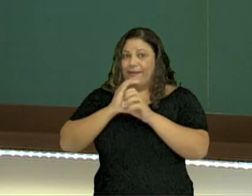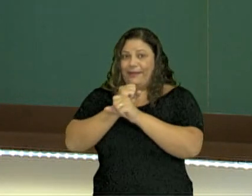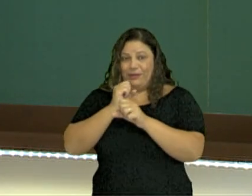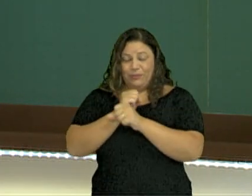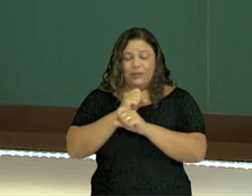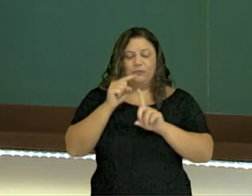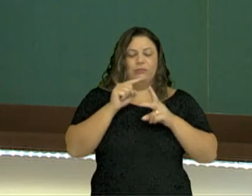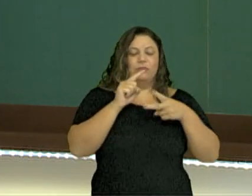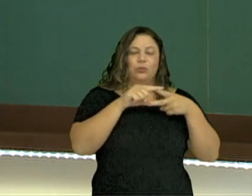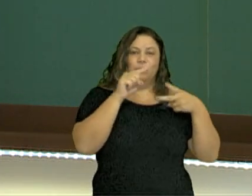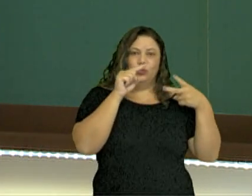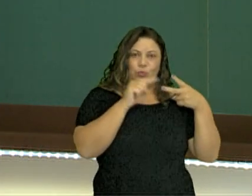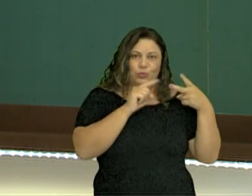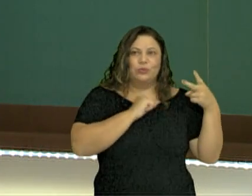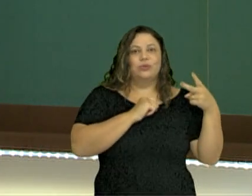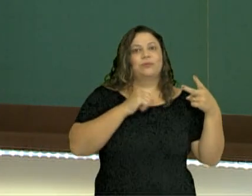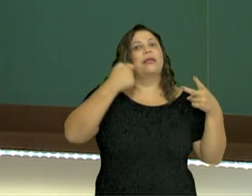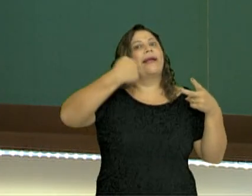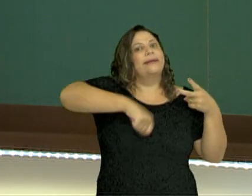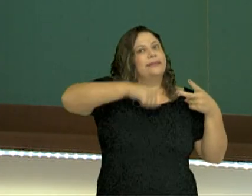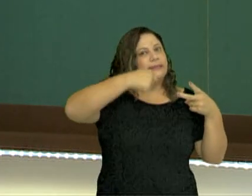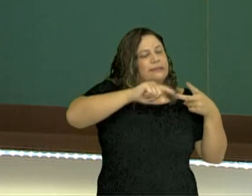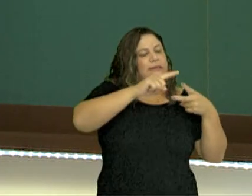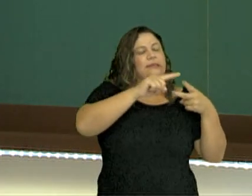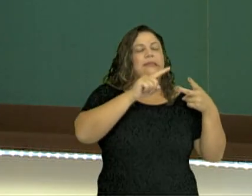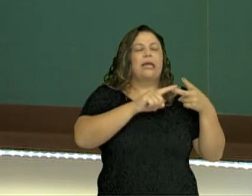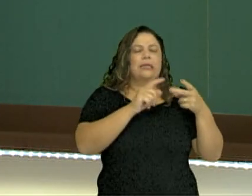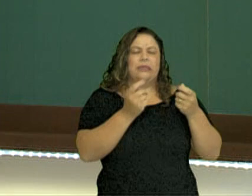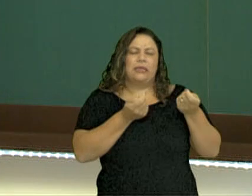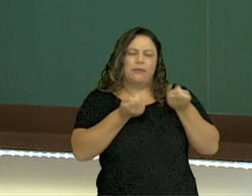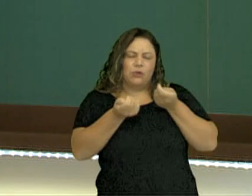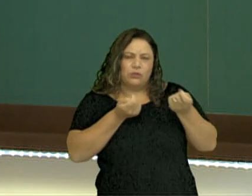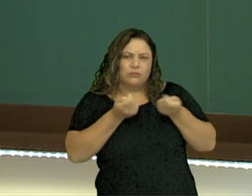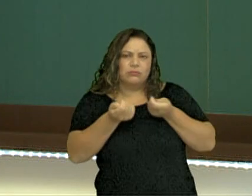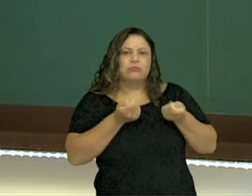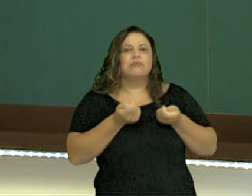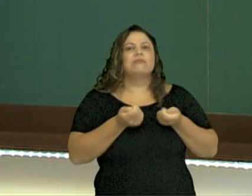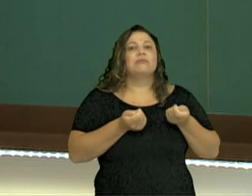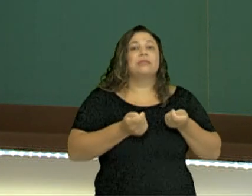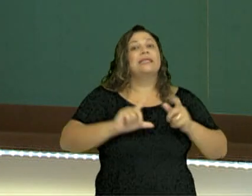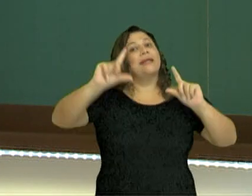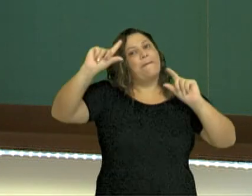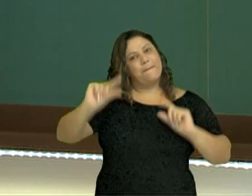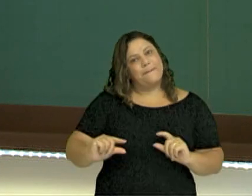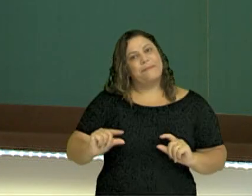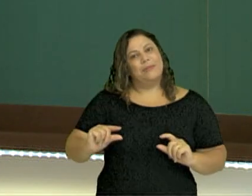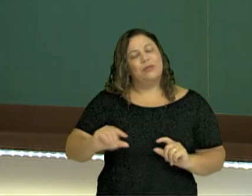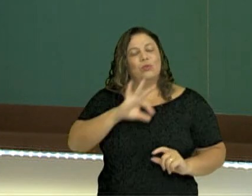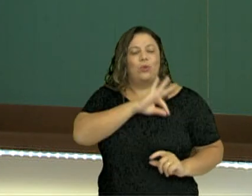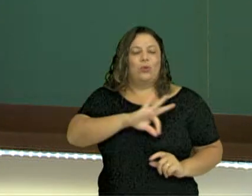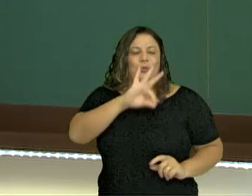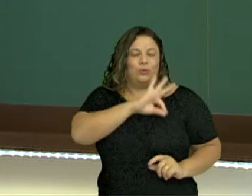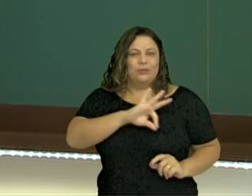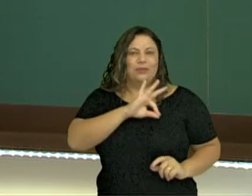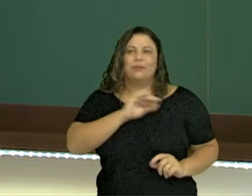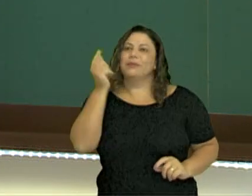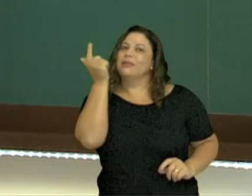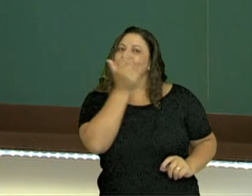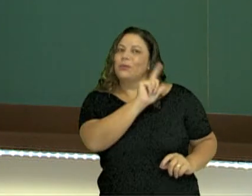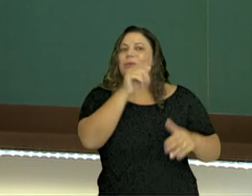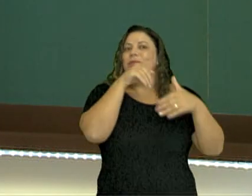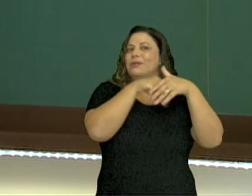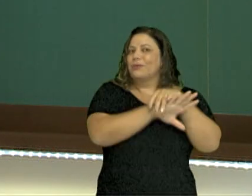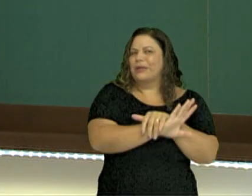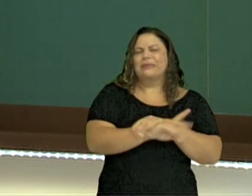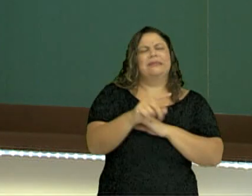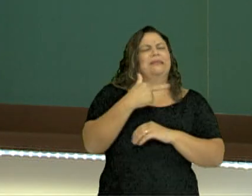dois tipos de despesa, as necessárias e flexíveis, tem que ser menor que o valor recebido, para que a gente consiga guardar. Só que você não